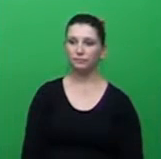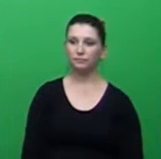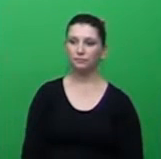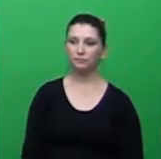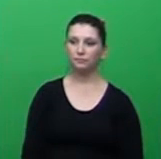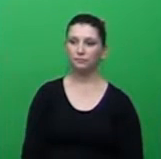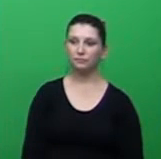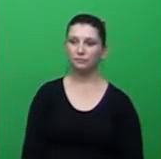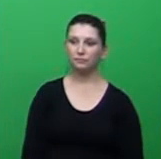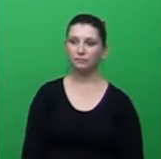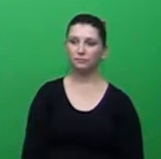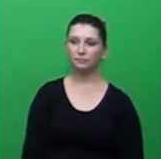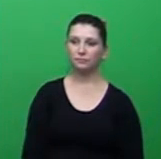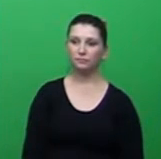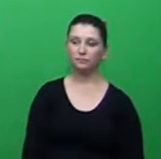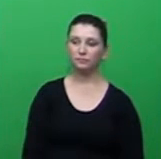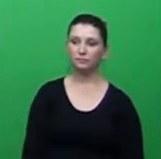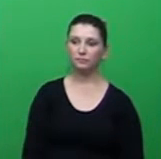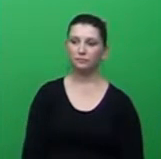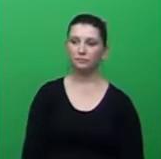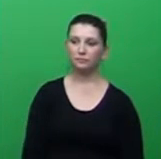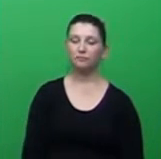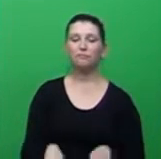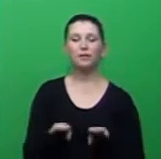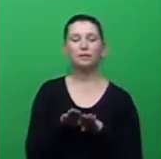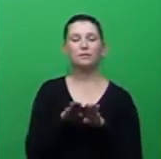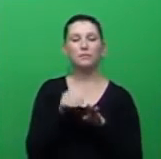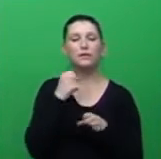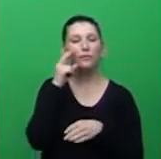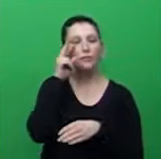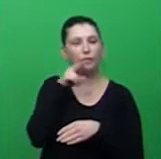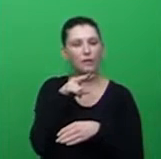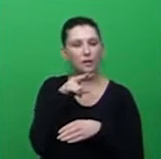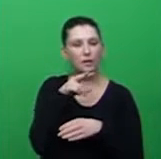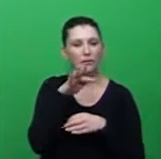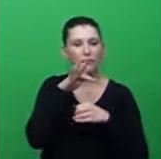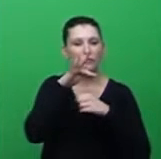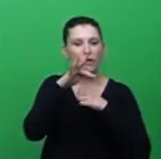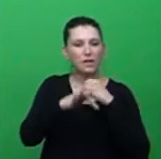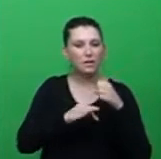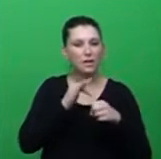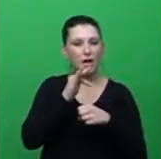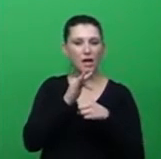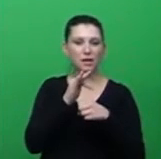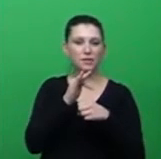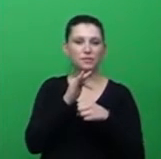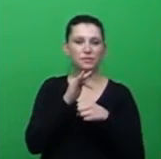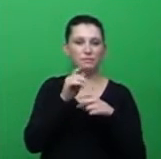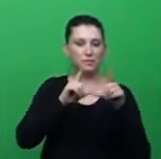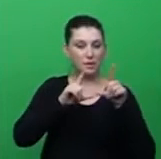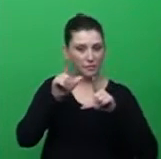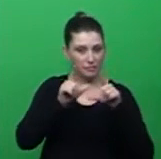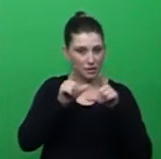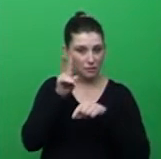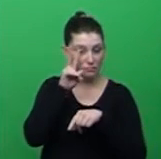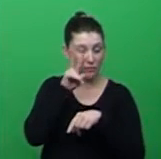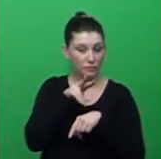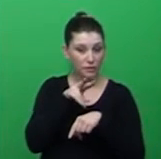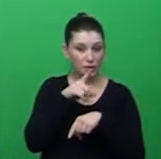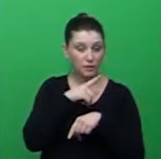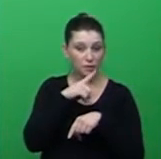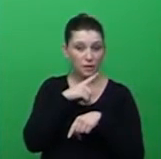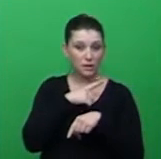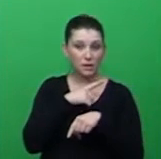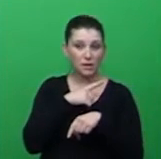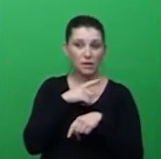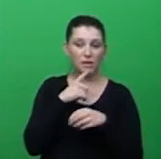foi vinculada uma matéria no Fantástico, no domingo agora, onde a gente pôde acompanhar que a cidade de